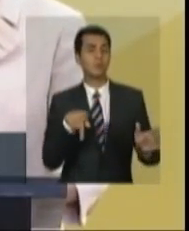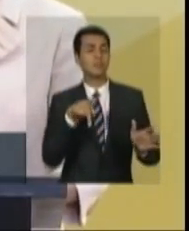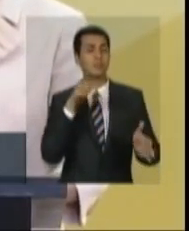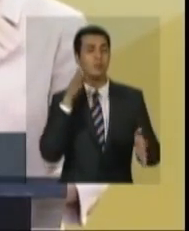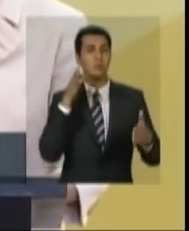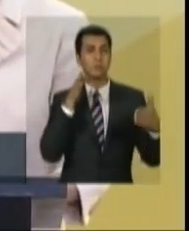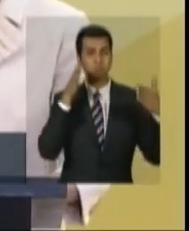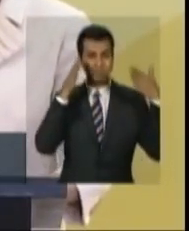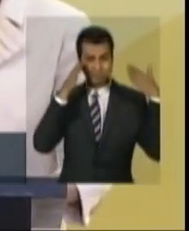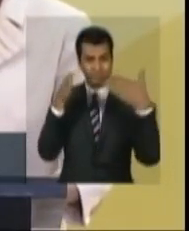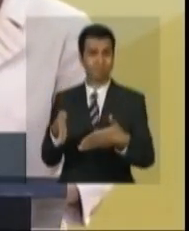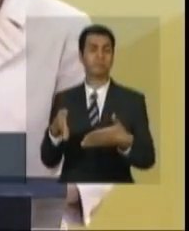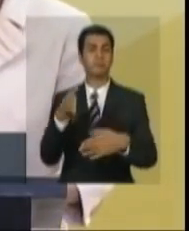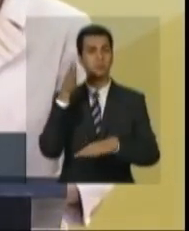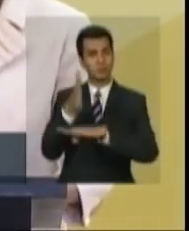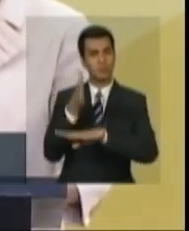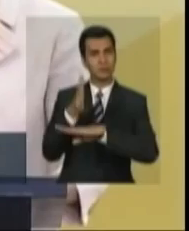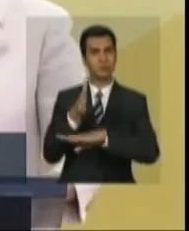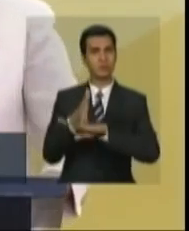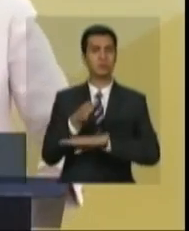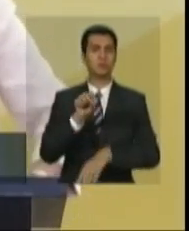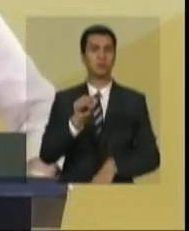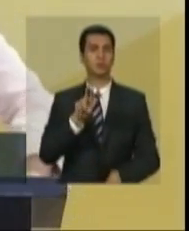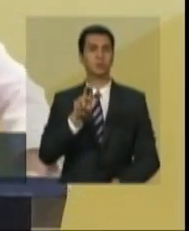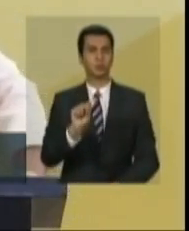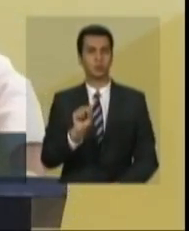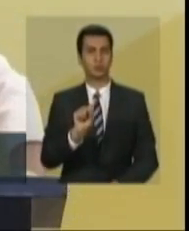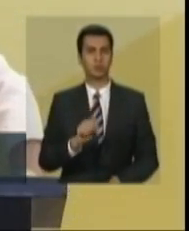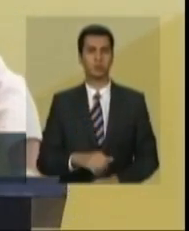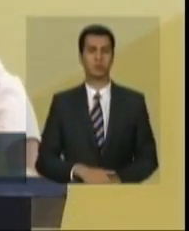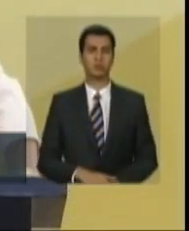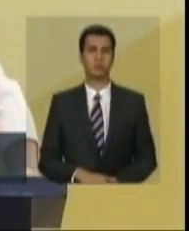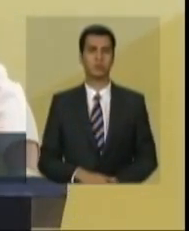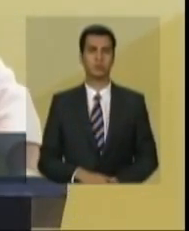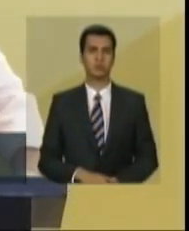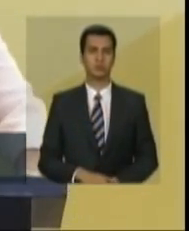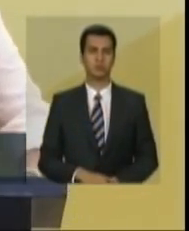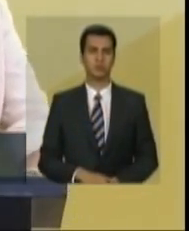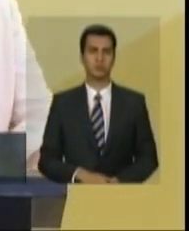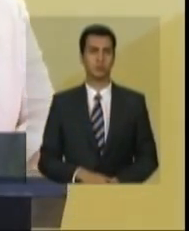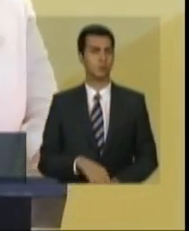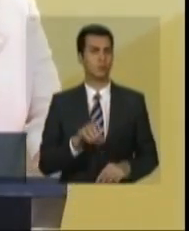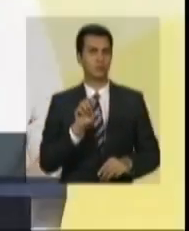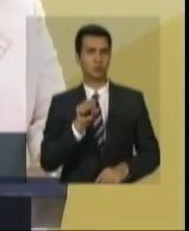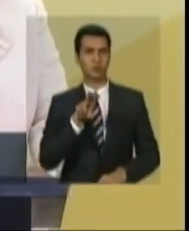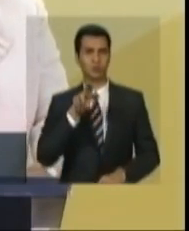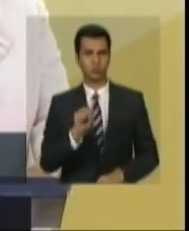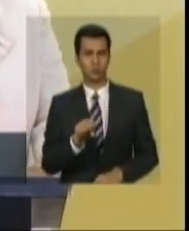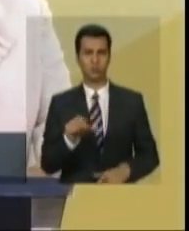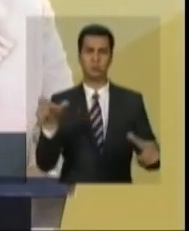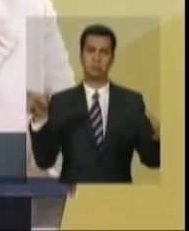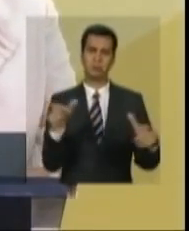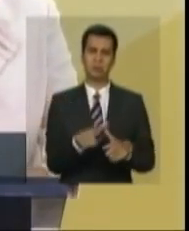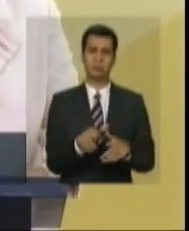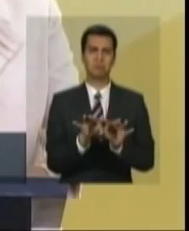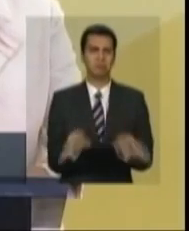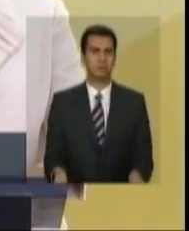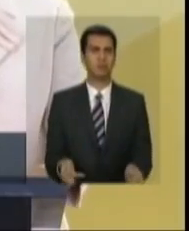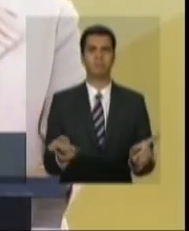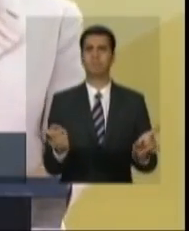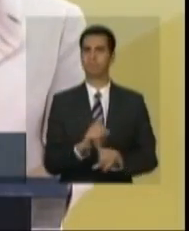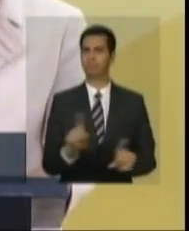exclusivamente do sistema público de saúde. Não é um sistema pequeno e de baixa